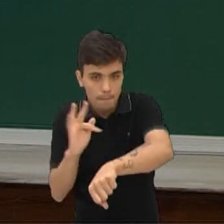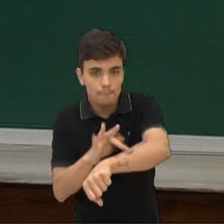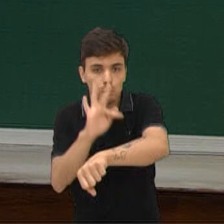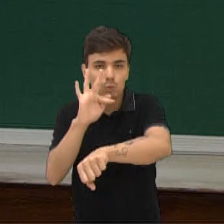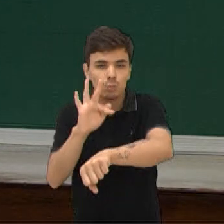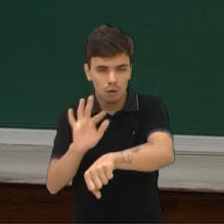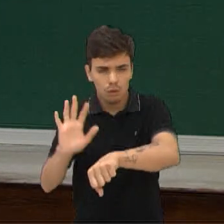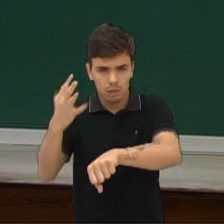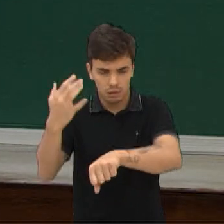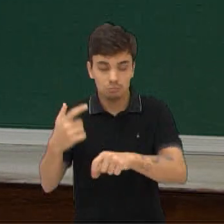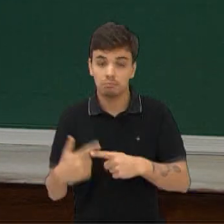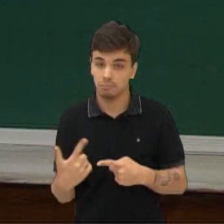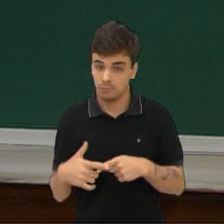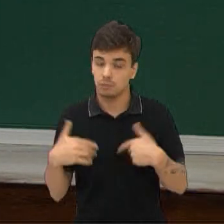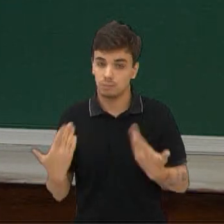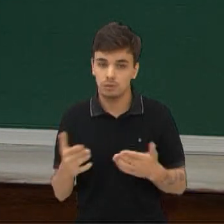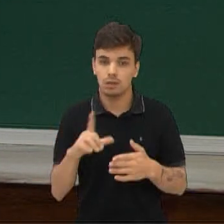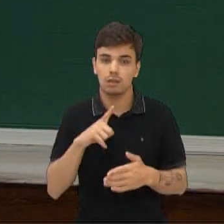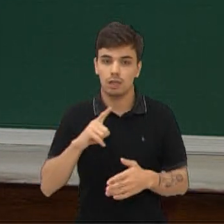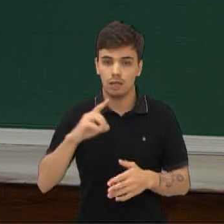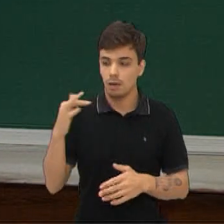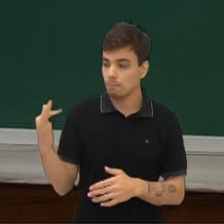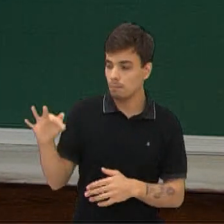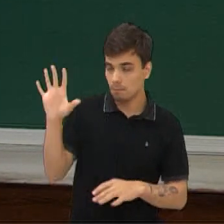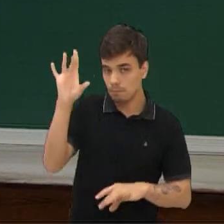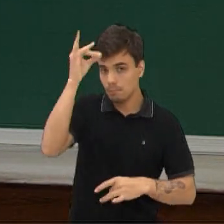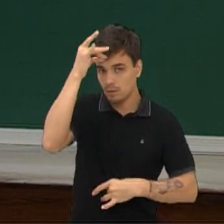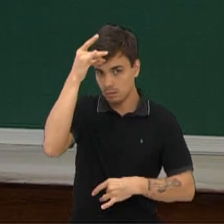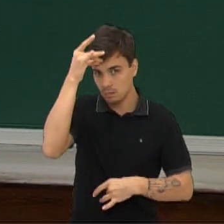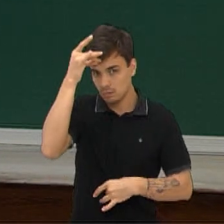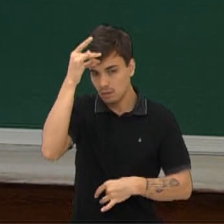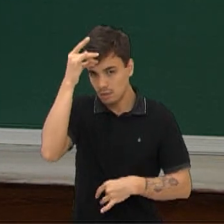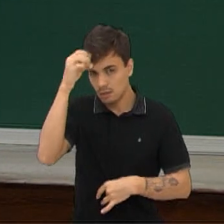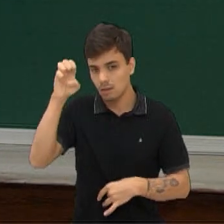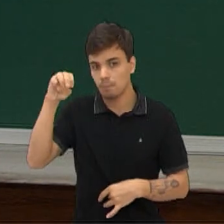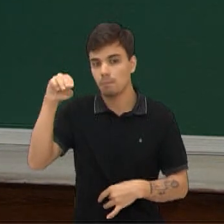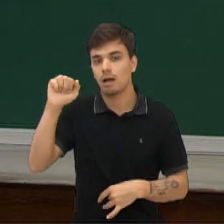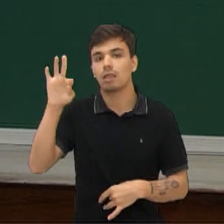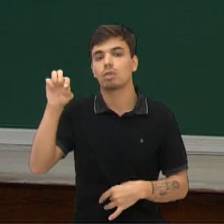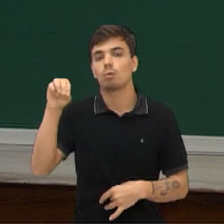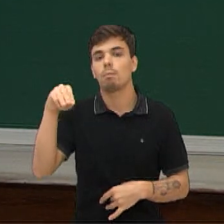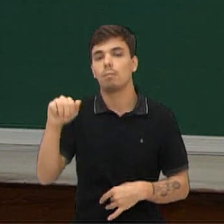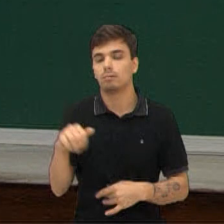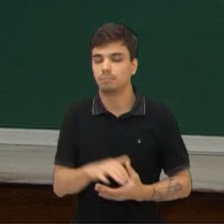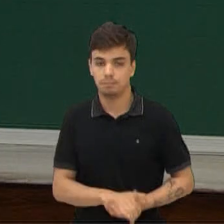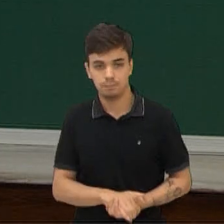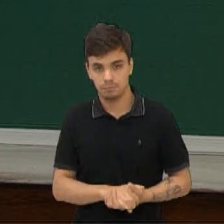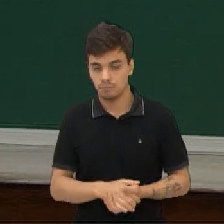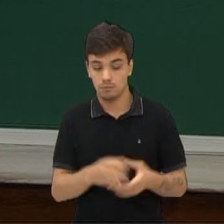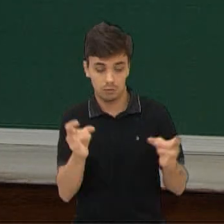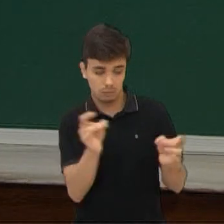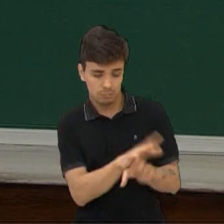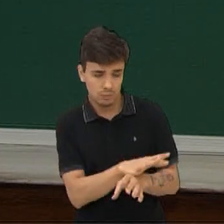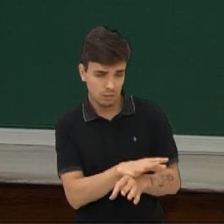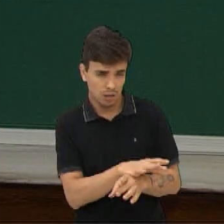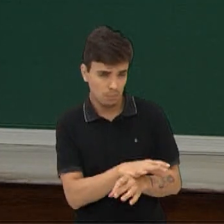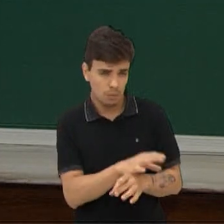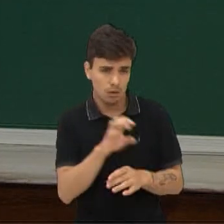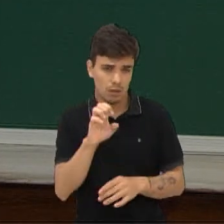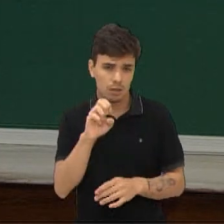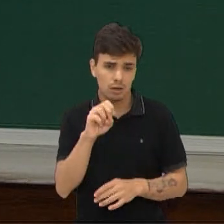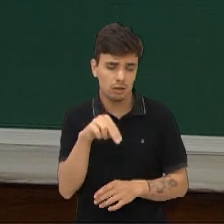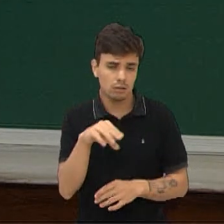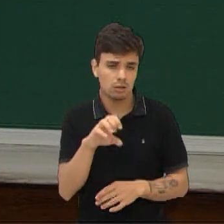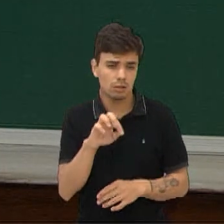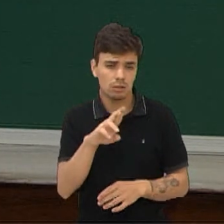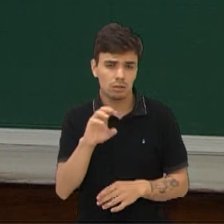tem um hematoma na alma, quer dizer, um machucado na alma, né? Aquela dor. Encerrou-se um amor generoso. É